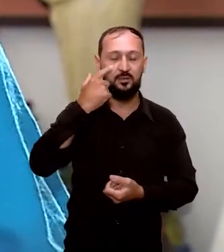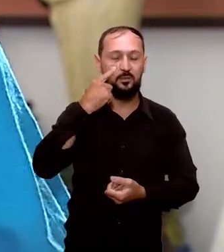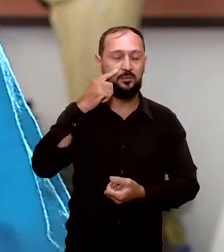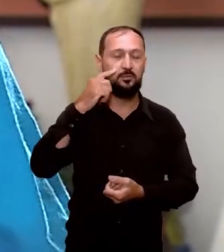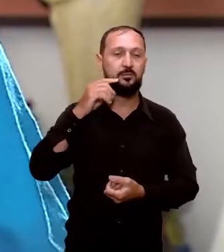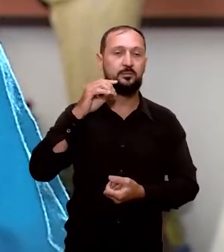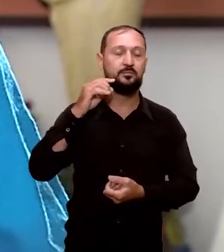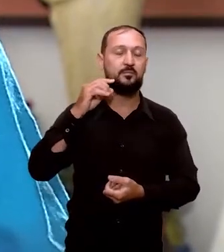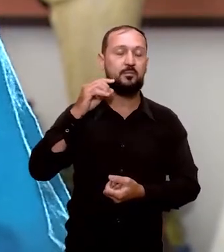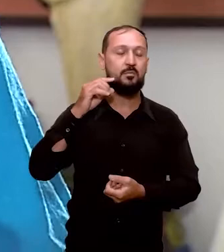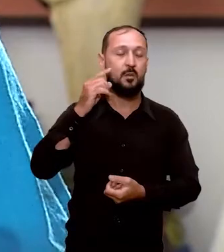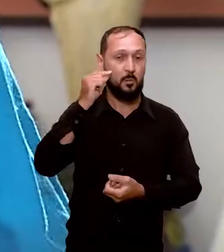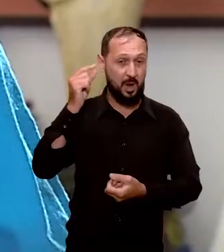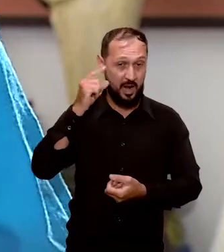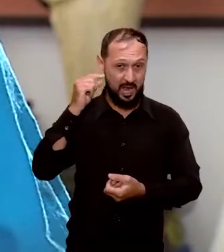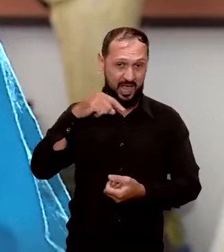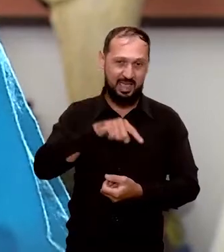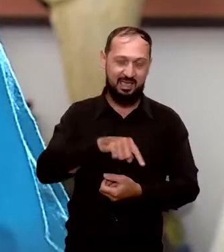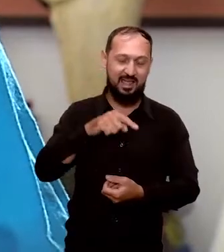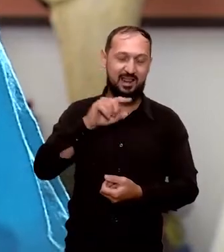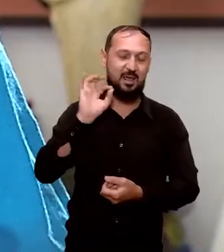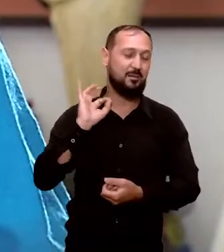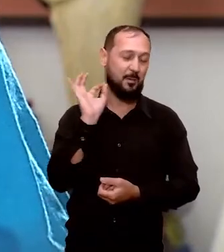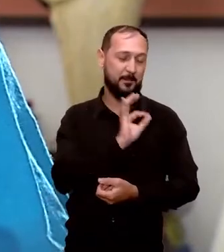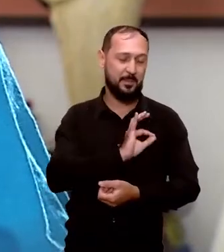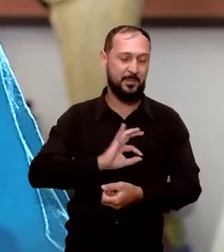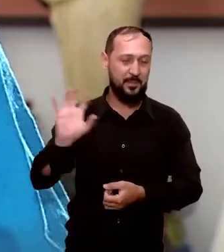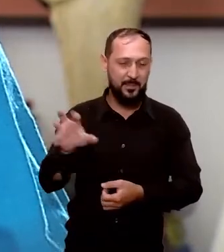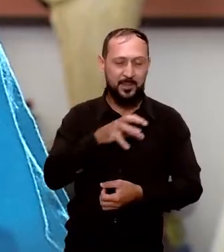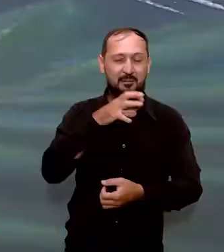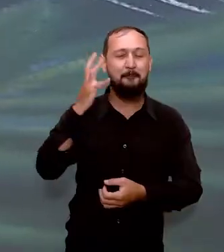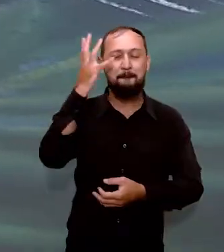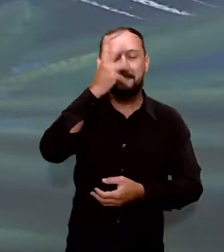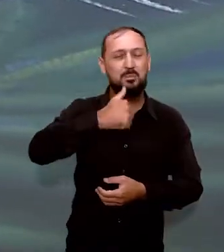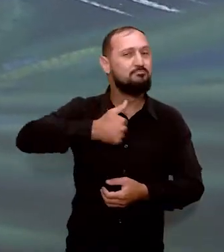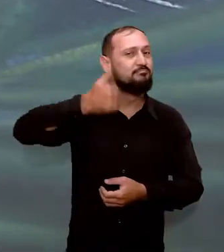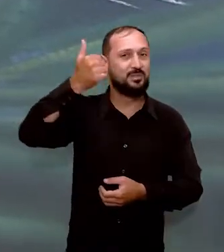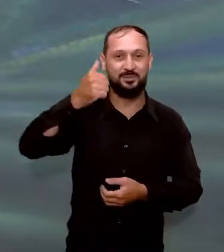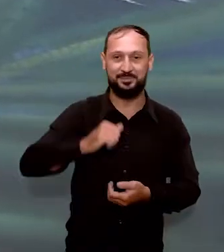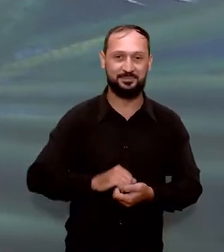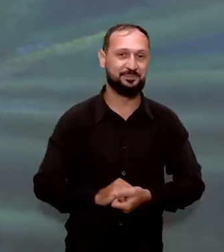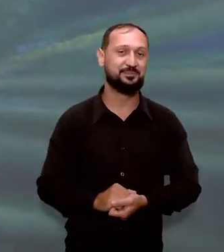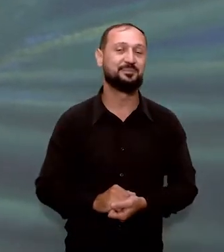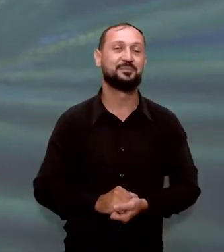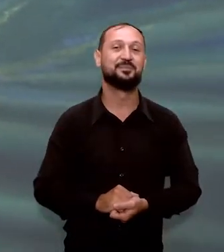onça pintada um dos animais mais bonitos que nós temos.